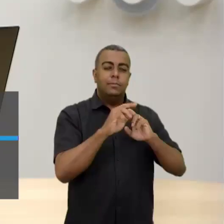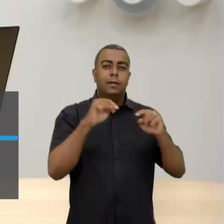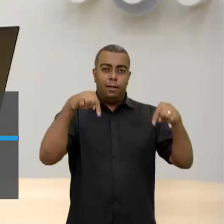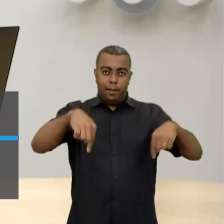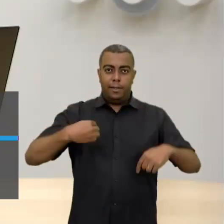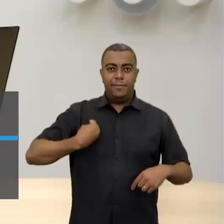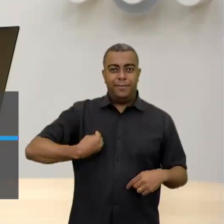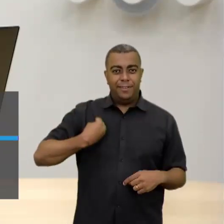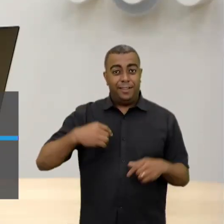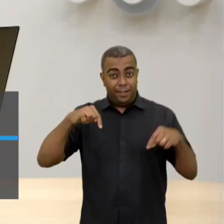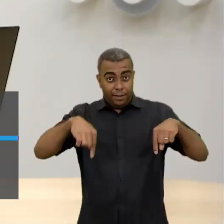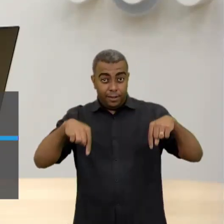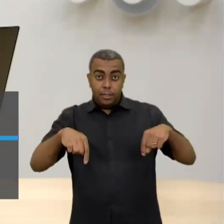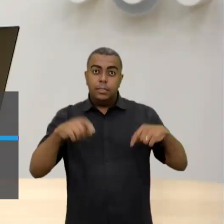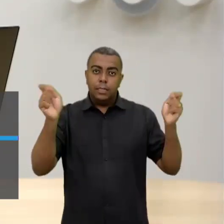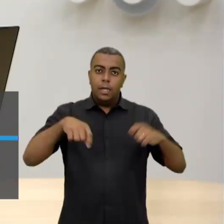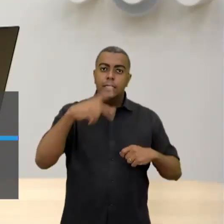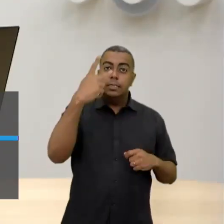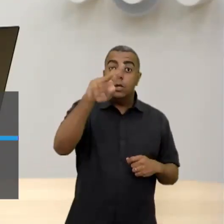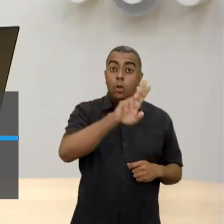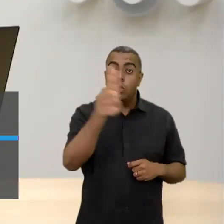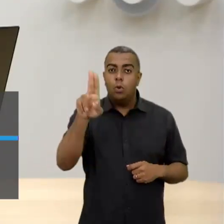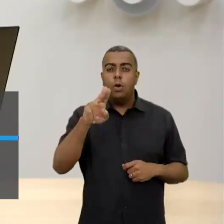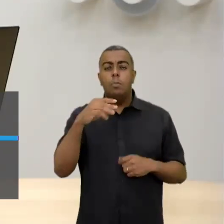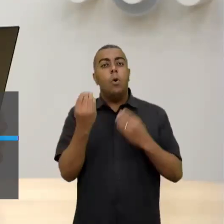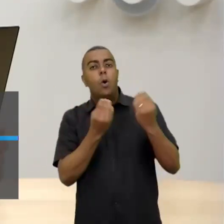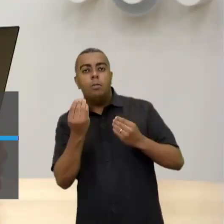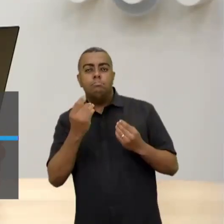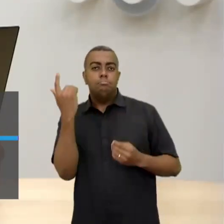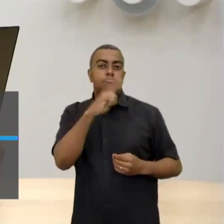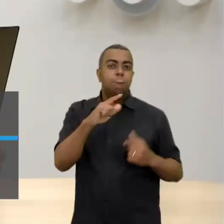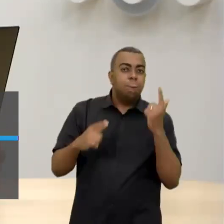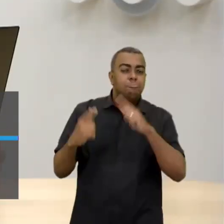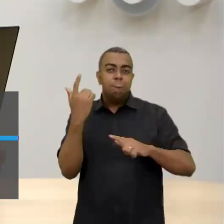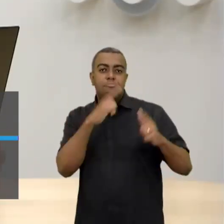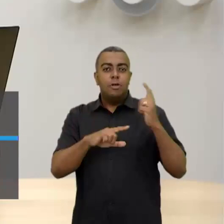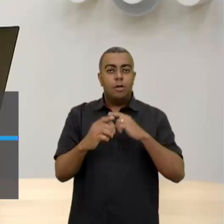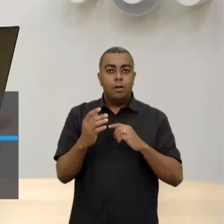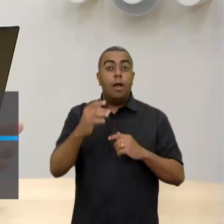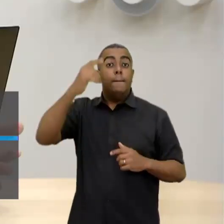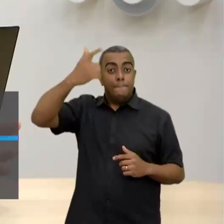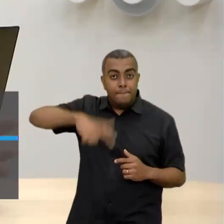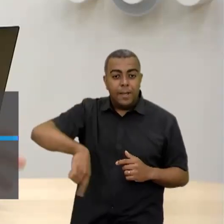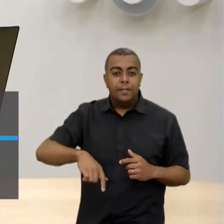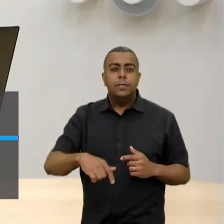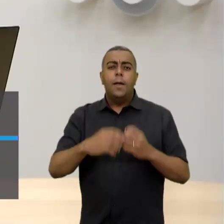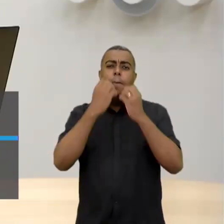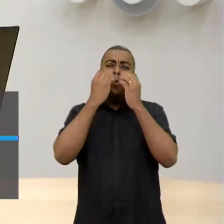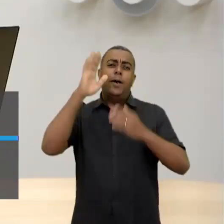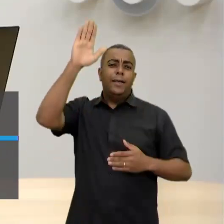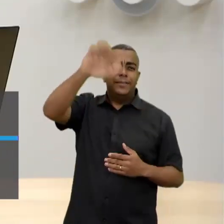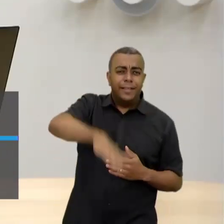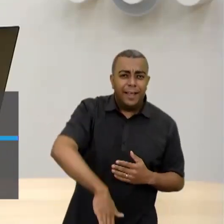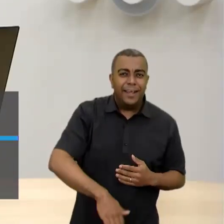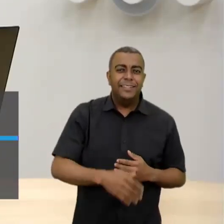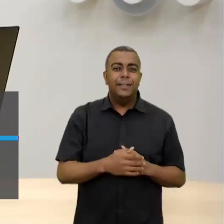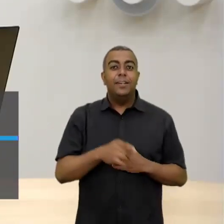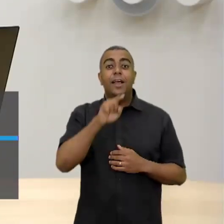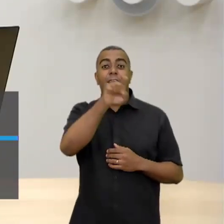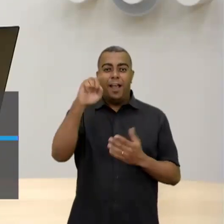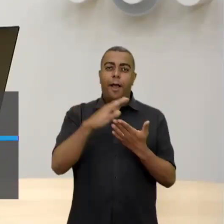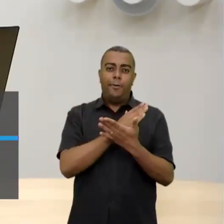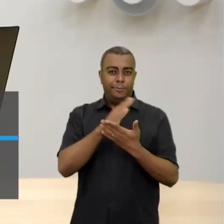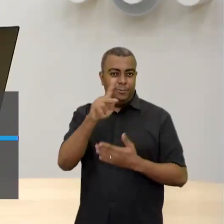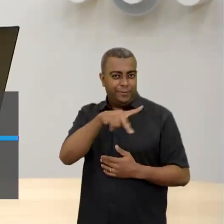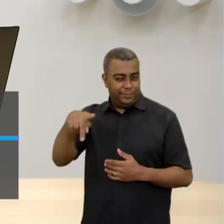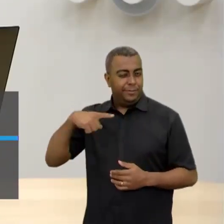estar aqui para divulgar seu nome, o resultado da sua atividade e tudo mais. Também vamos aproveitar já para dar uma boa tarde para alguns professores que estão aí no chat,